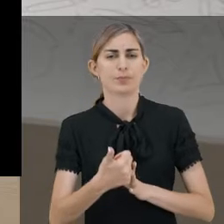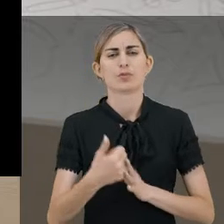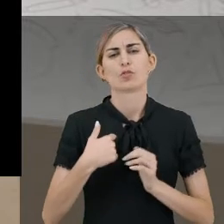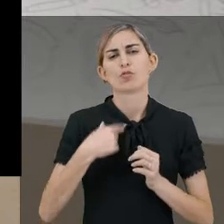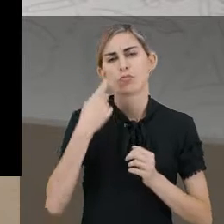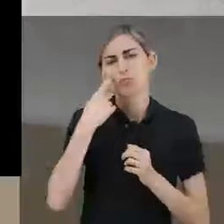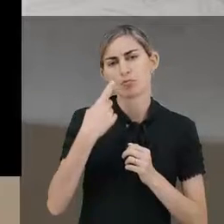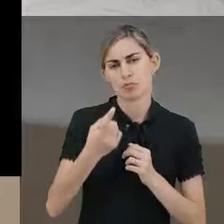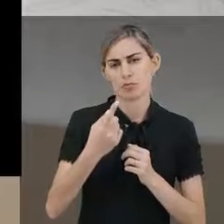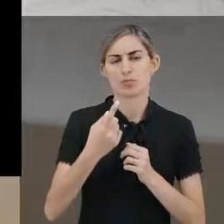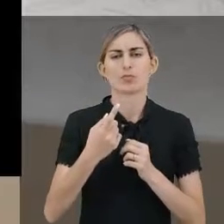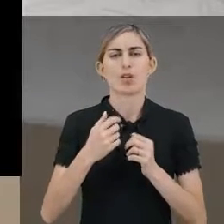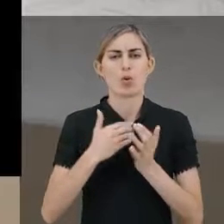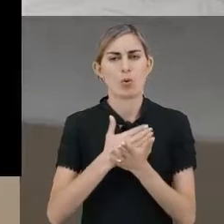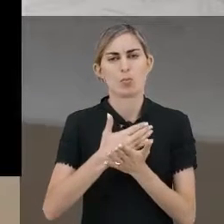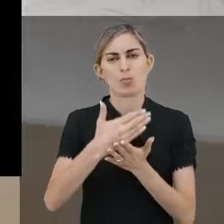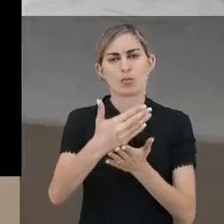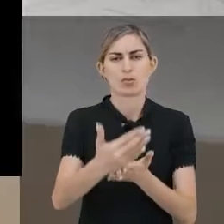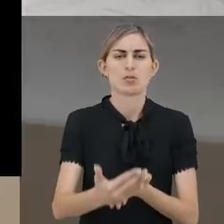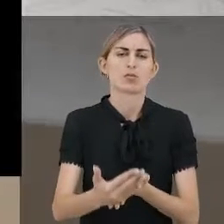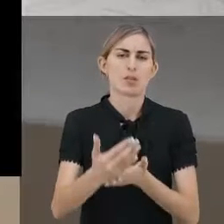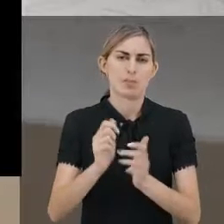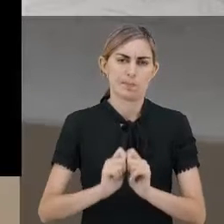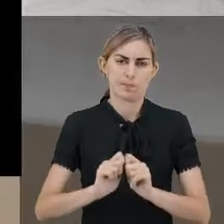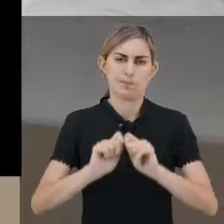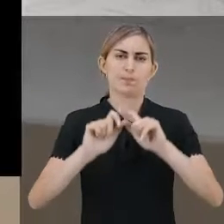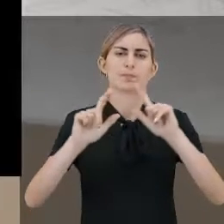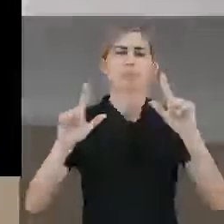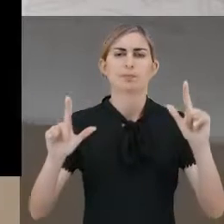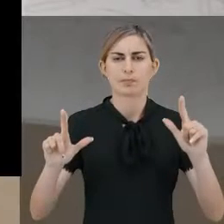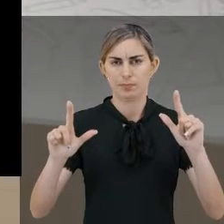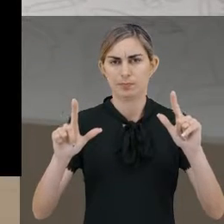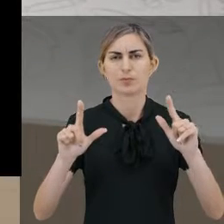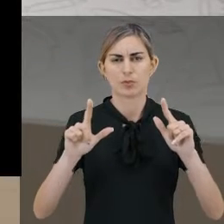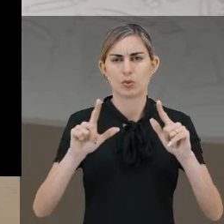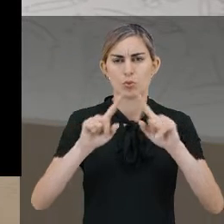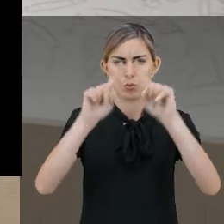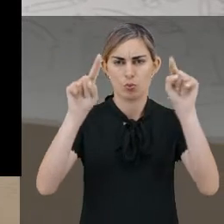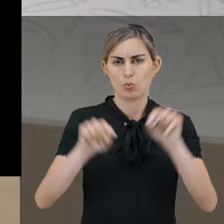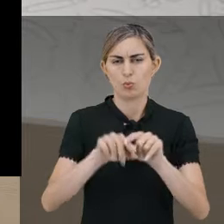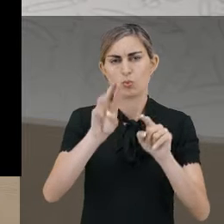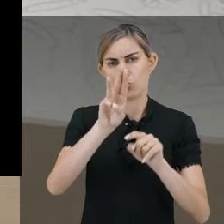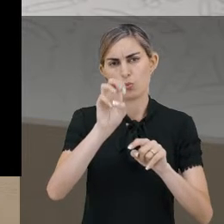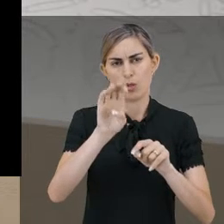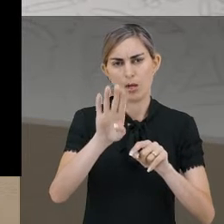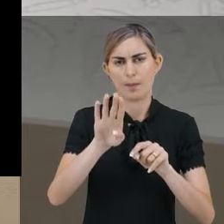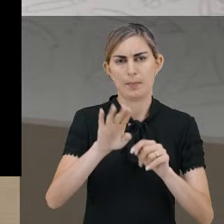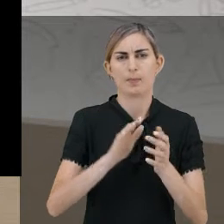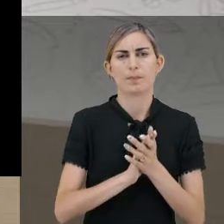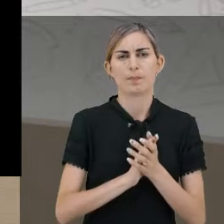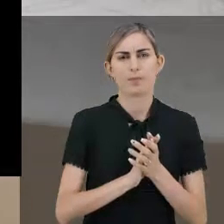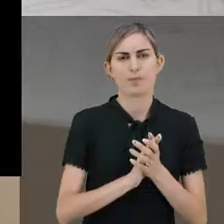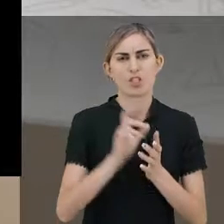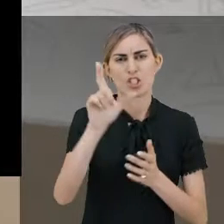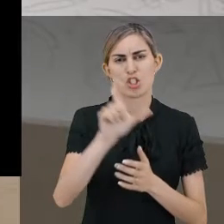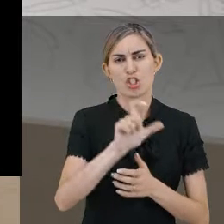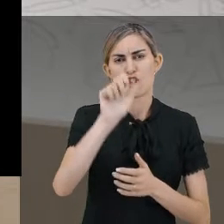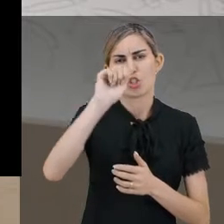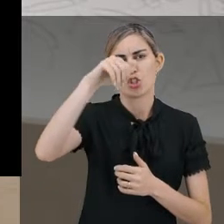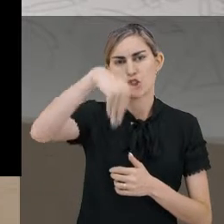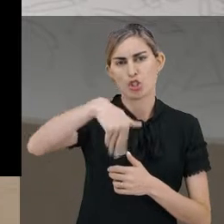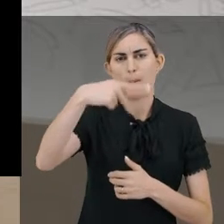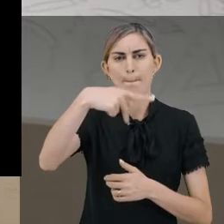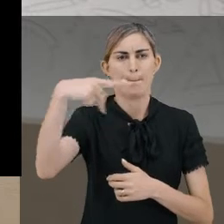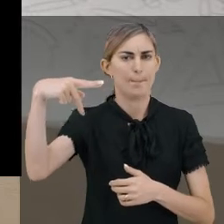Primeiramente, vamos inicializar os módulos do nosso servidor web, o XAMPP. Vocês